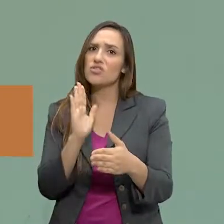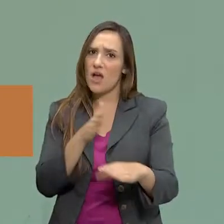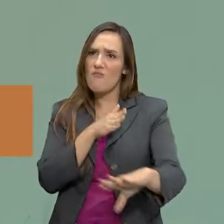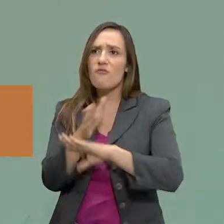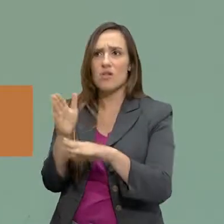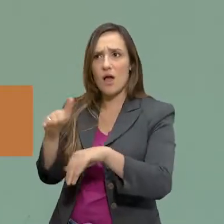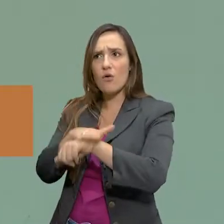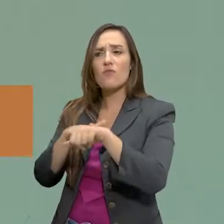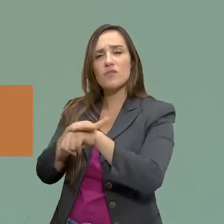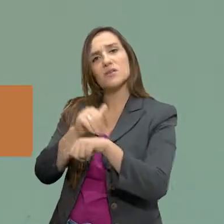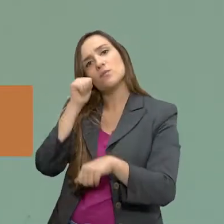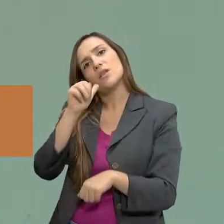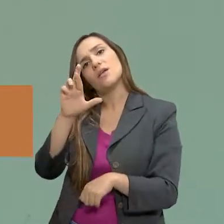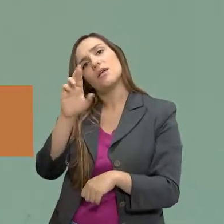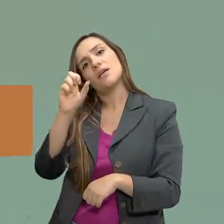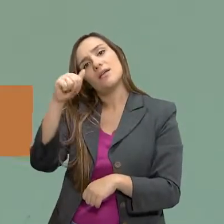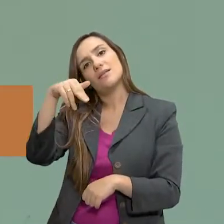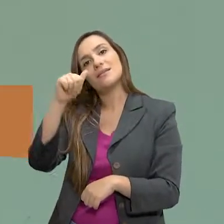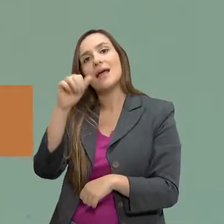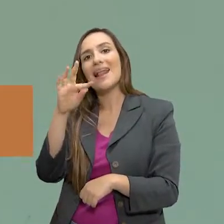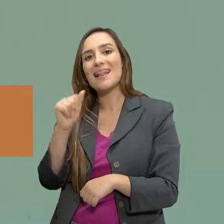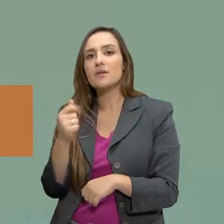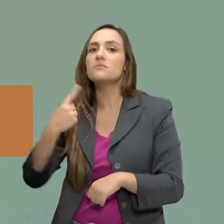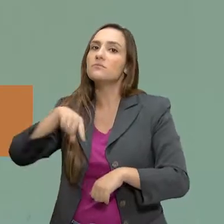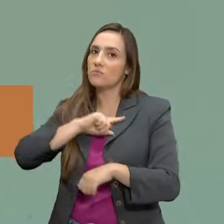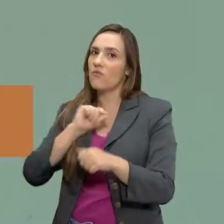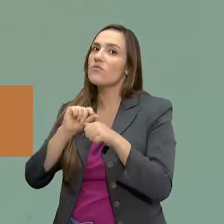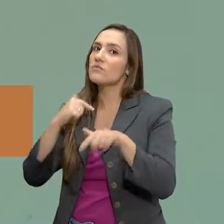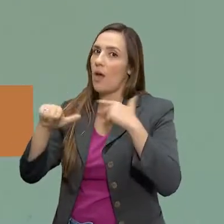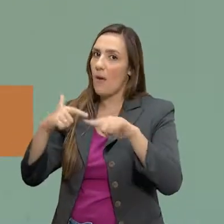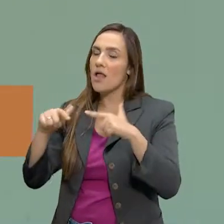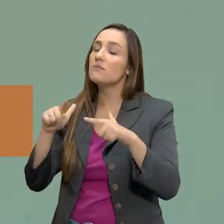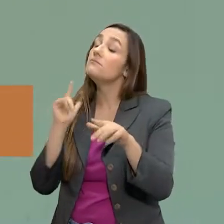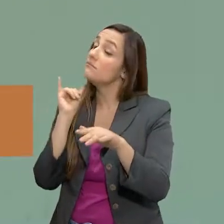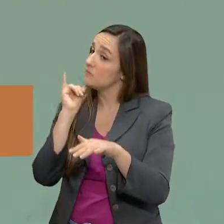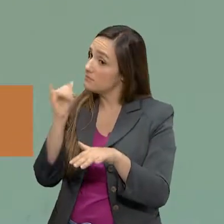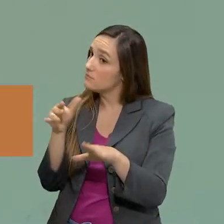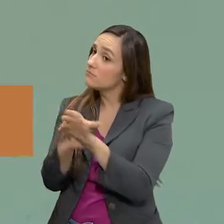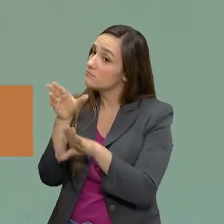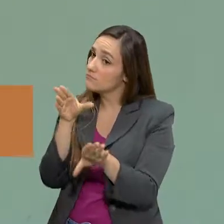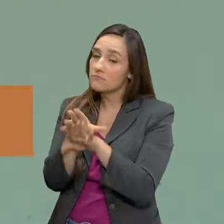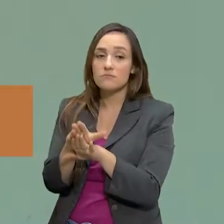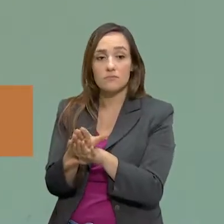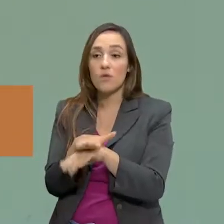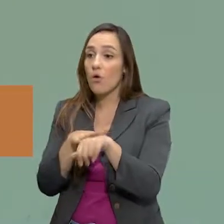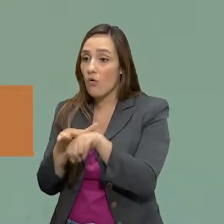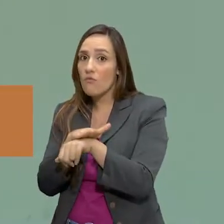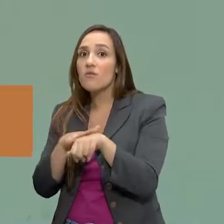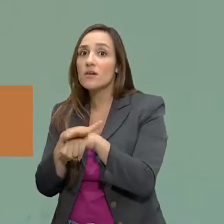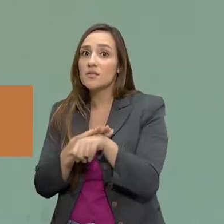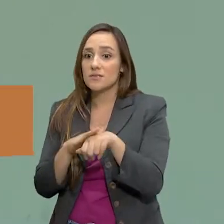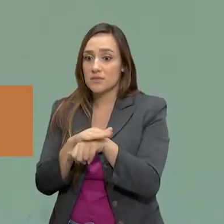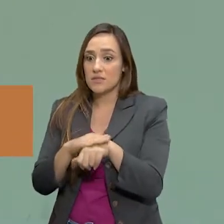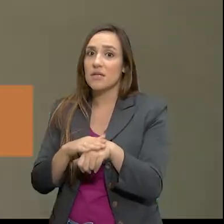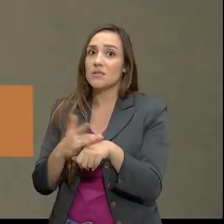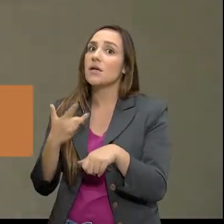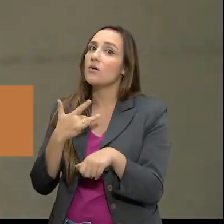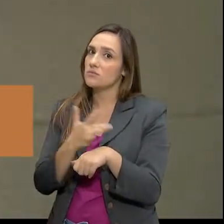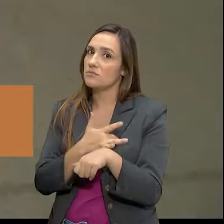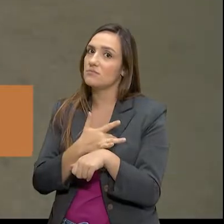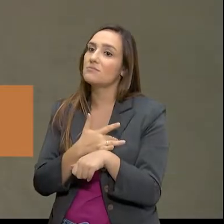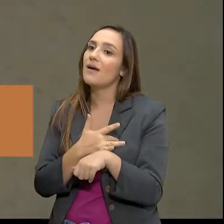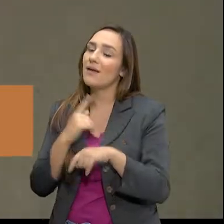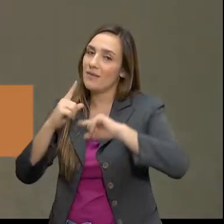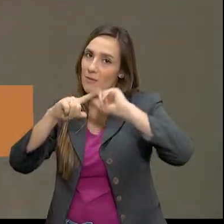esteve em Corumbá, também junto com a defensora de lá, a doutora Renata, fazendo esse mesmo trabalho de informar, de capacitar, dialogar